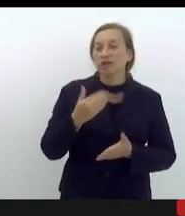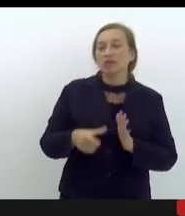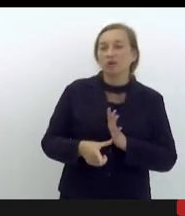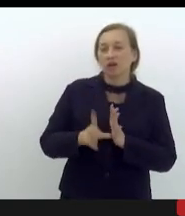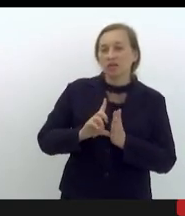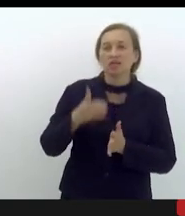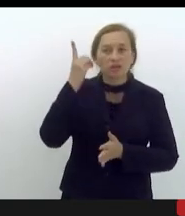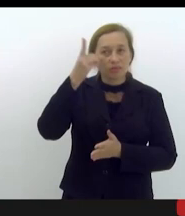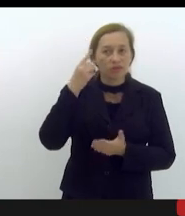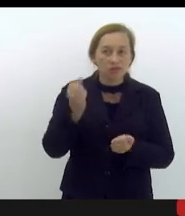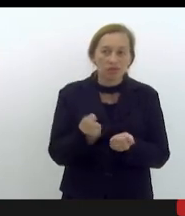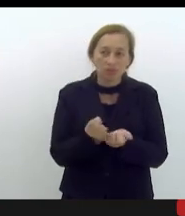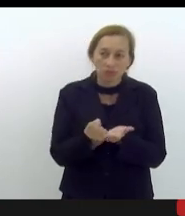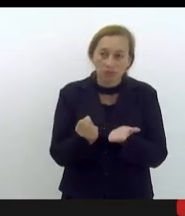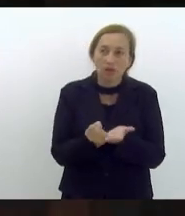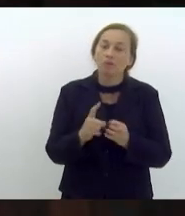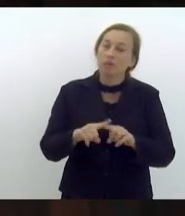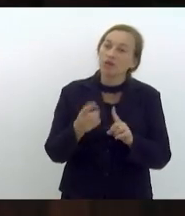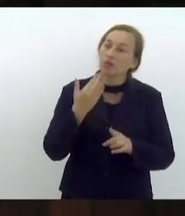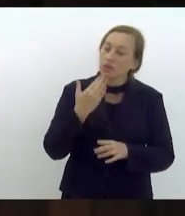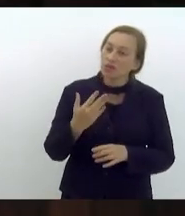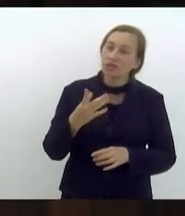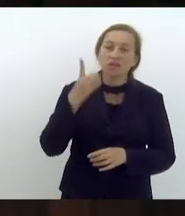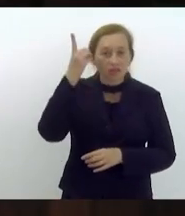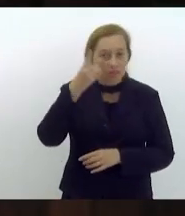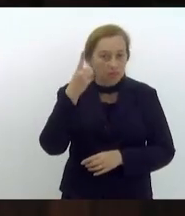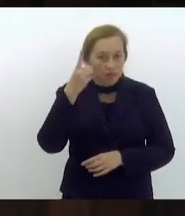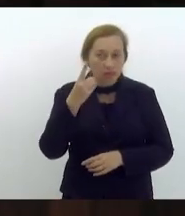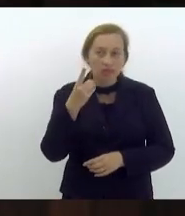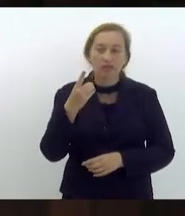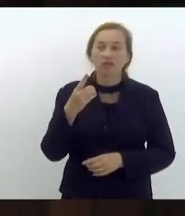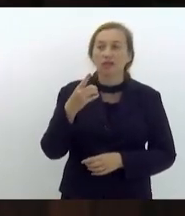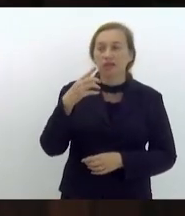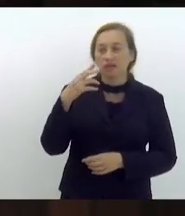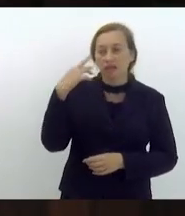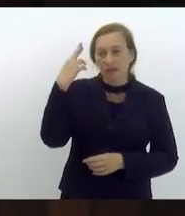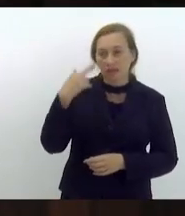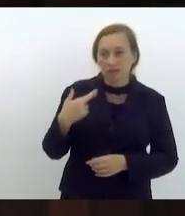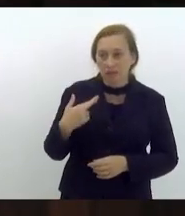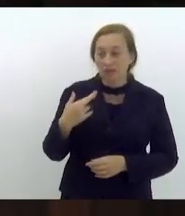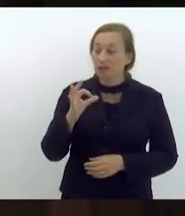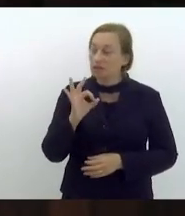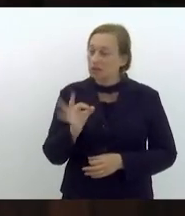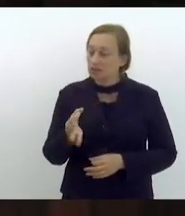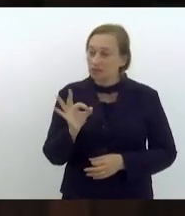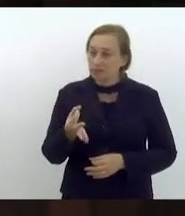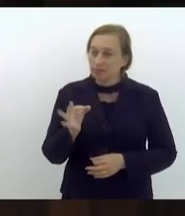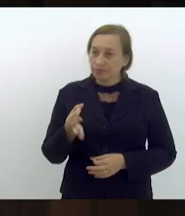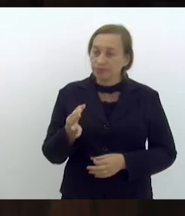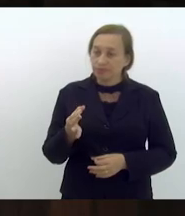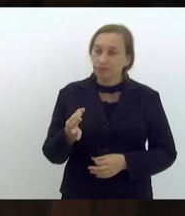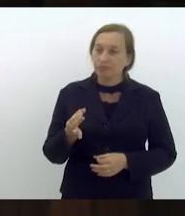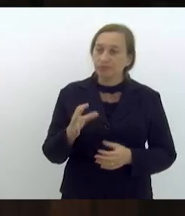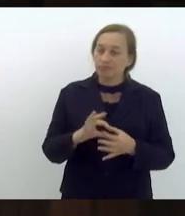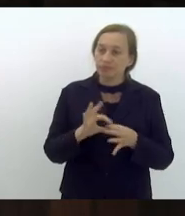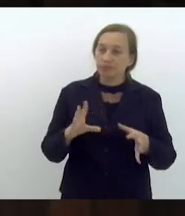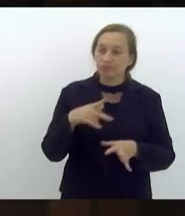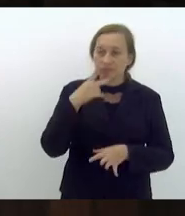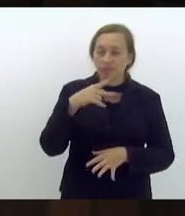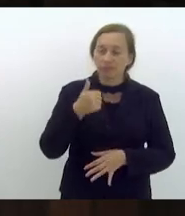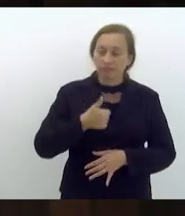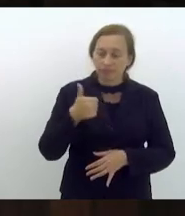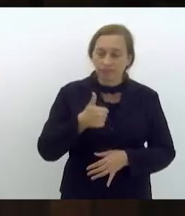Deputado Samuel Mas eu vou pedir a deputada Renata Souza Com certeza ela vai conceder a vossa excelência falar primeiro